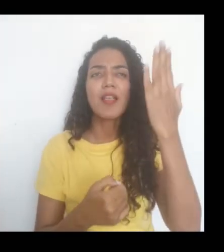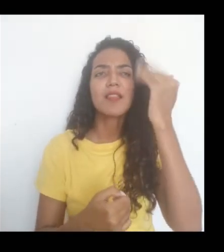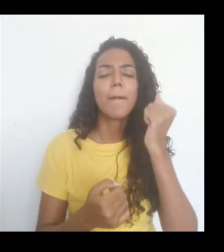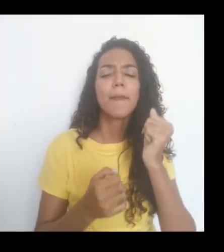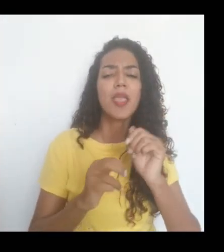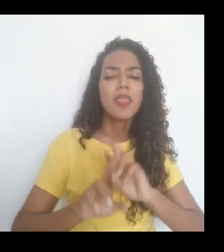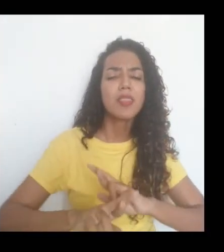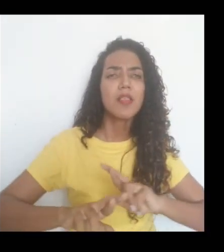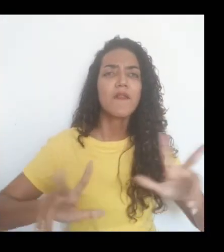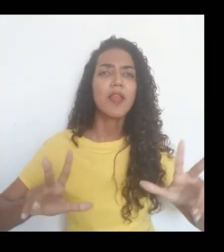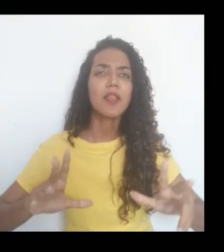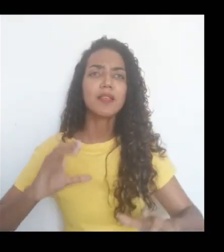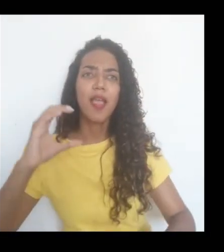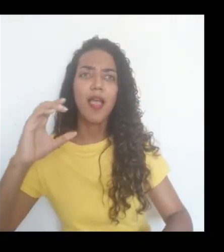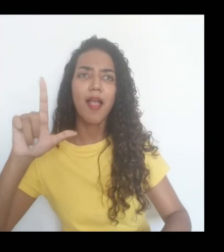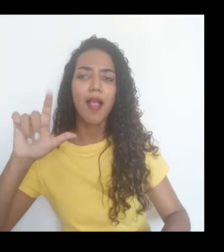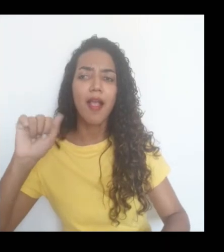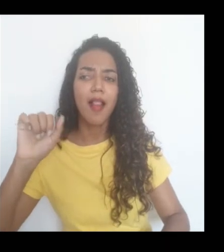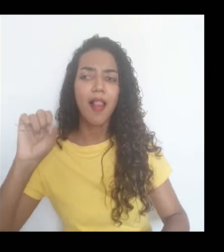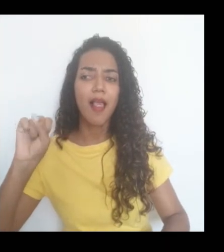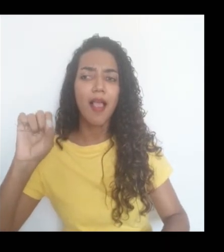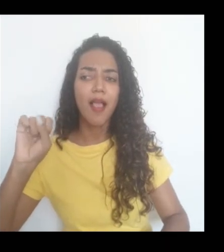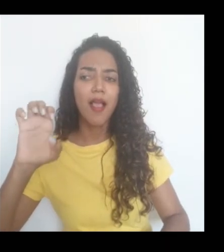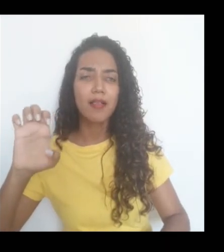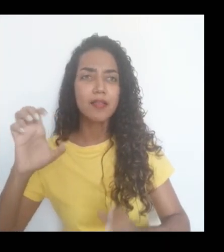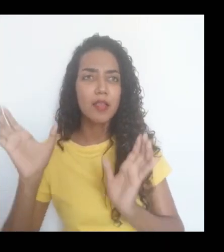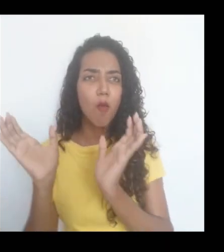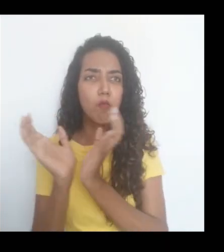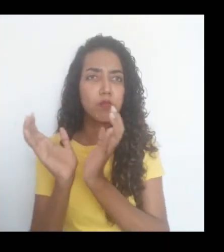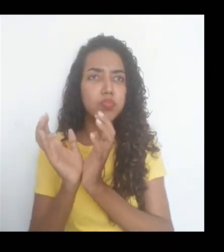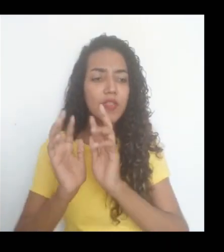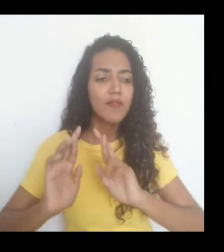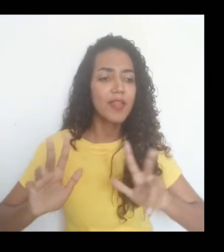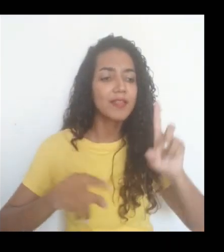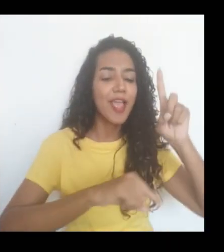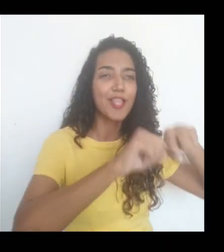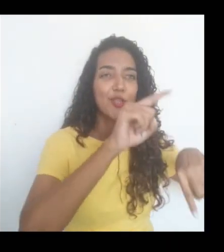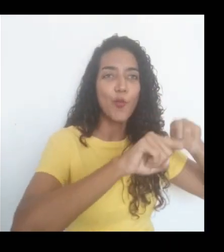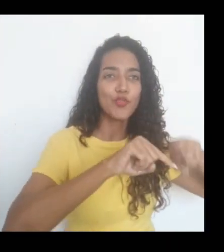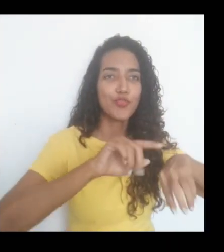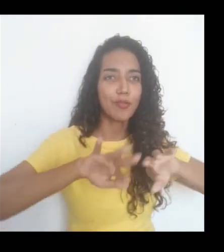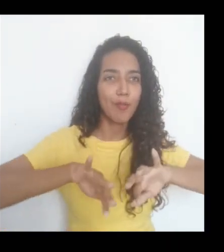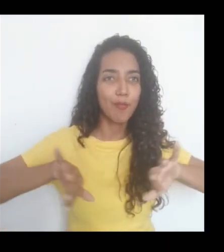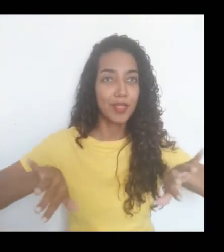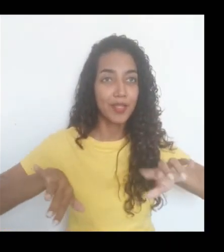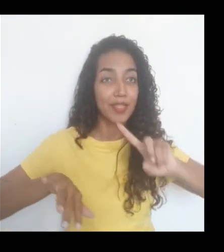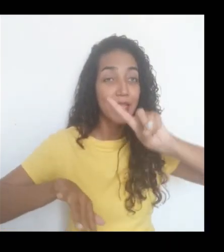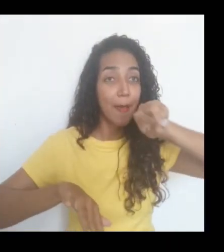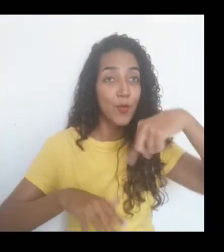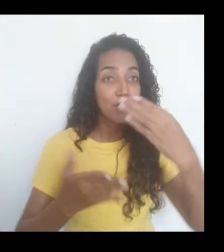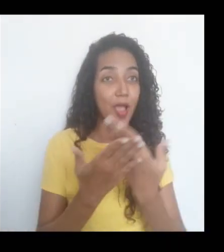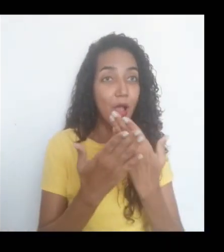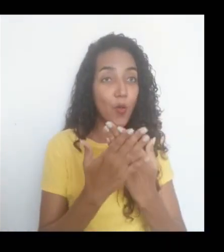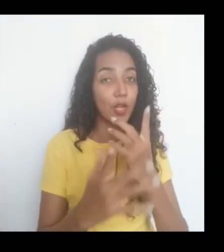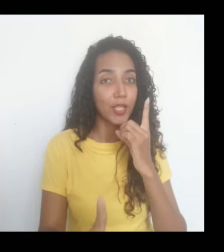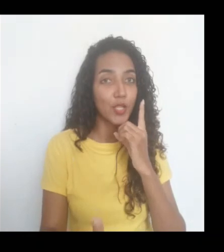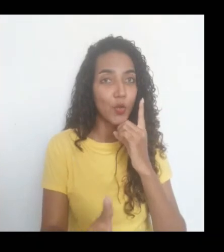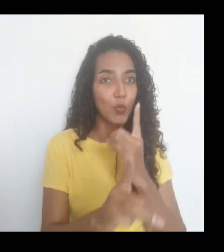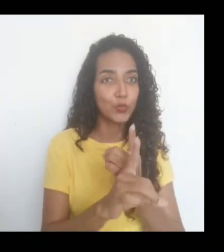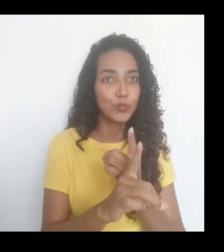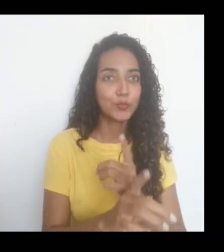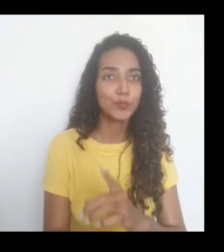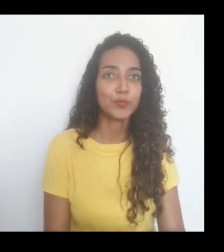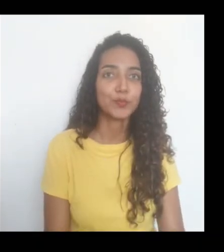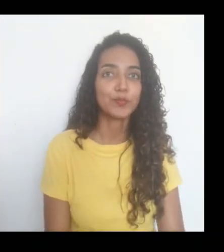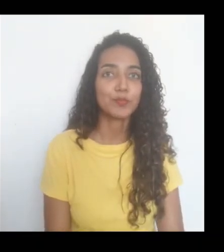aí no na próxima aula. Aqui fica o e-mail, para quem tiver algum tipo de